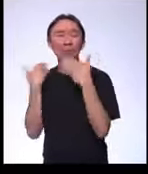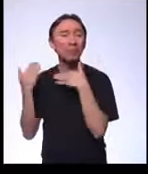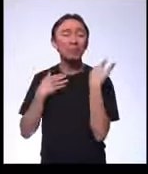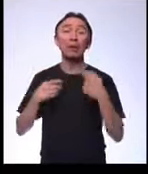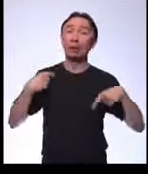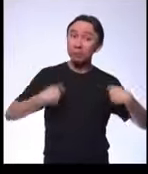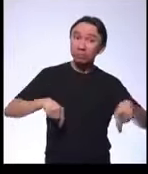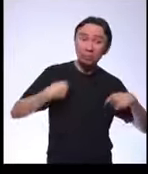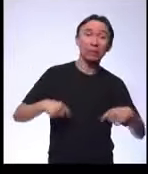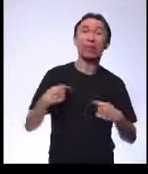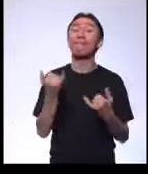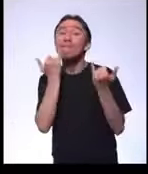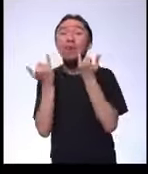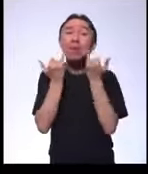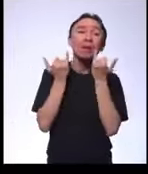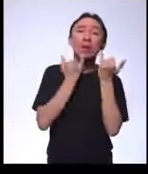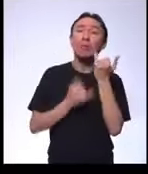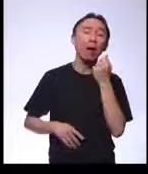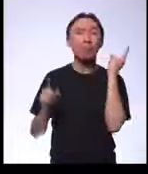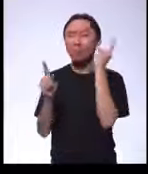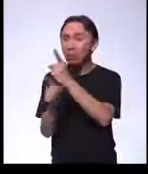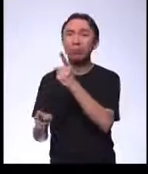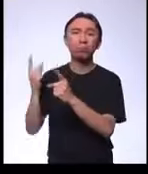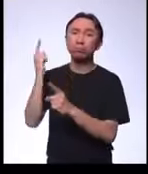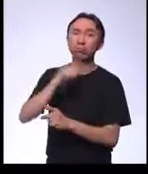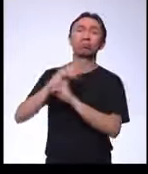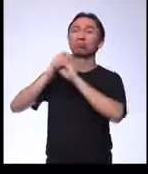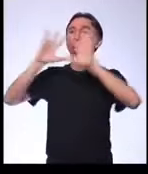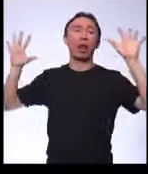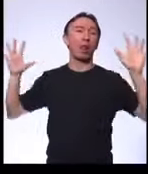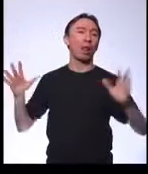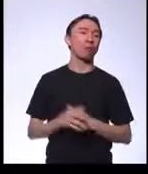de informação para serem resolvidas.